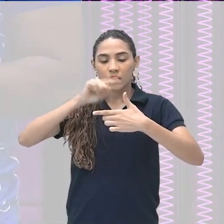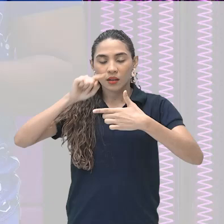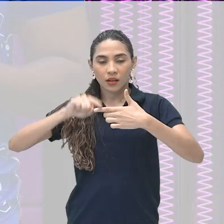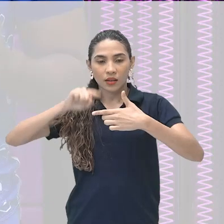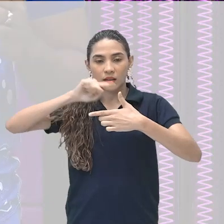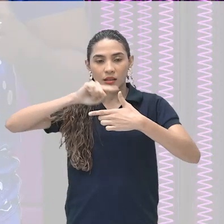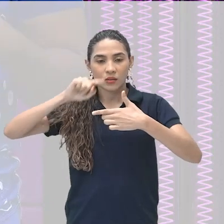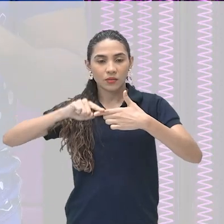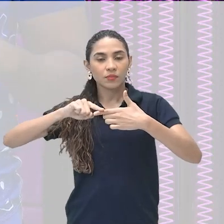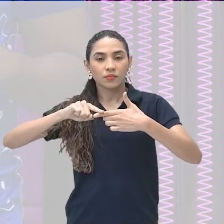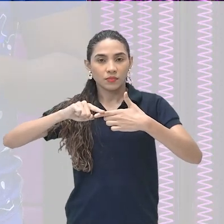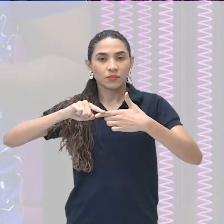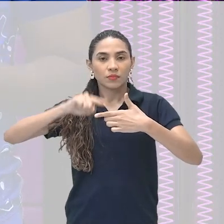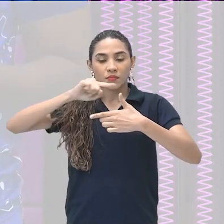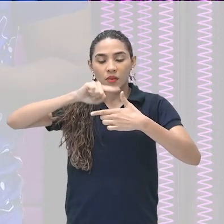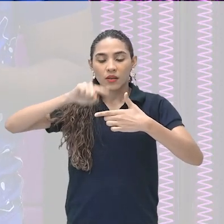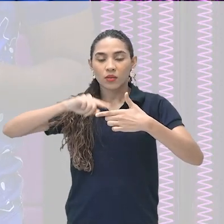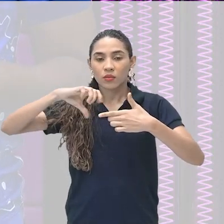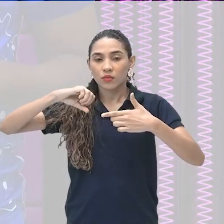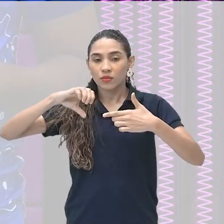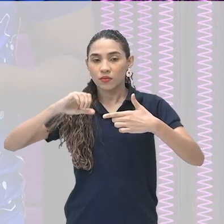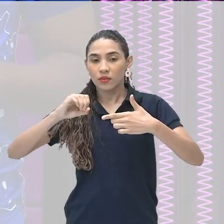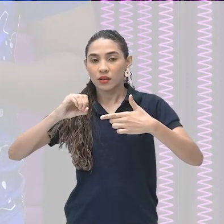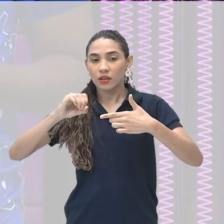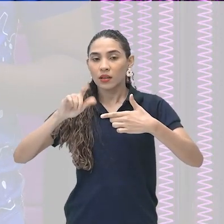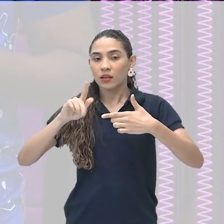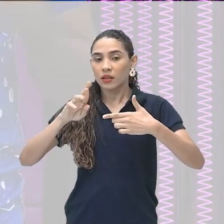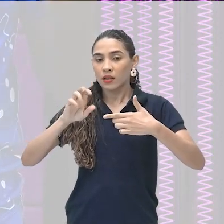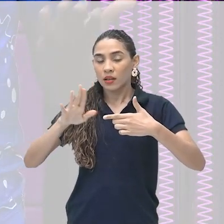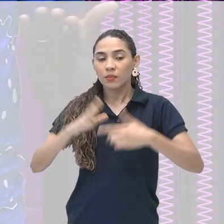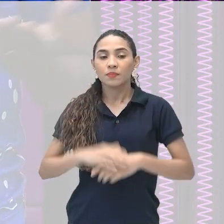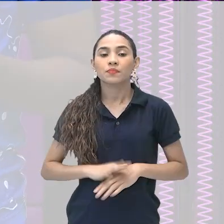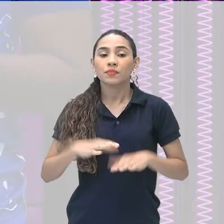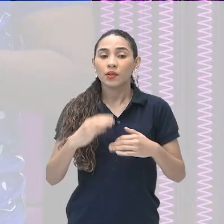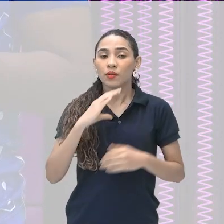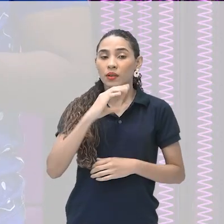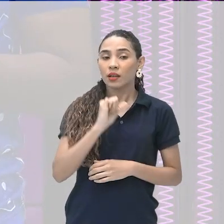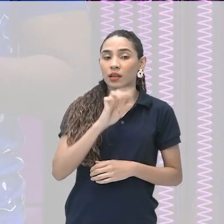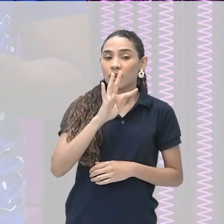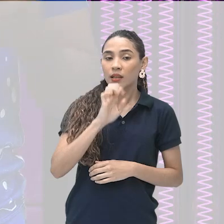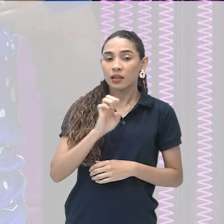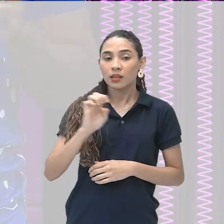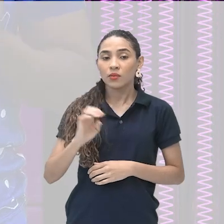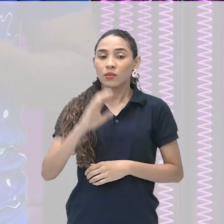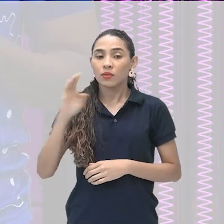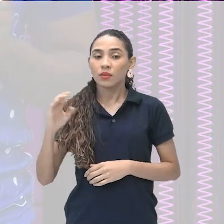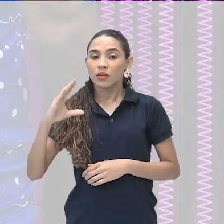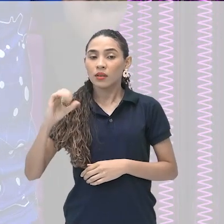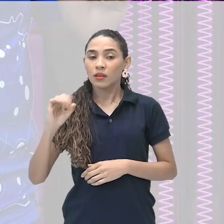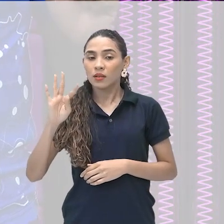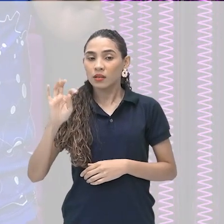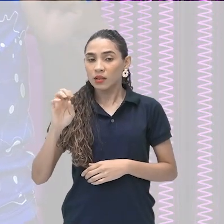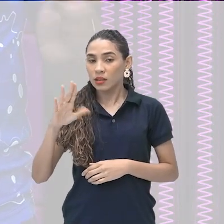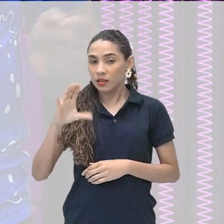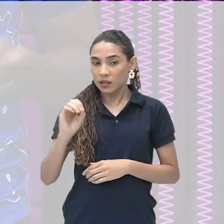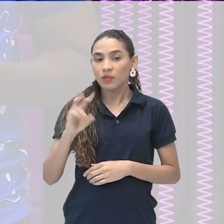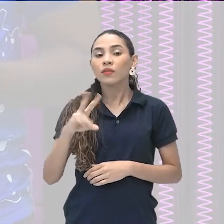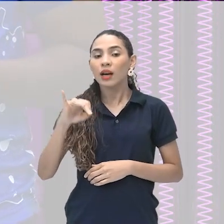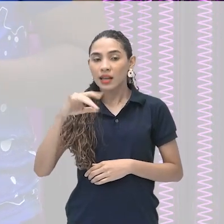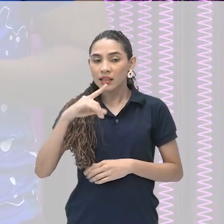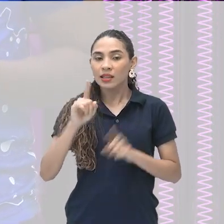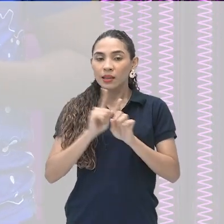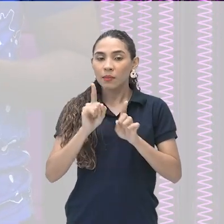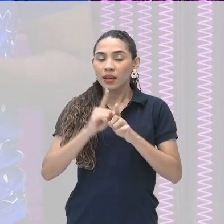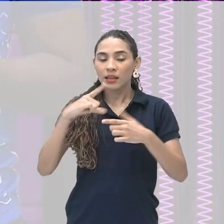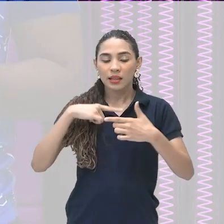ângulos, certo? Que formam esse ângulo de 90 graus. Então, cateto, cateto. Tudo bem? Esse triângulo também vai ter aqui dois ângulos